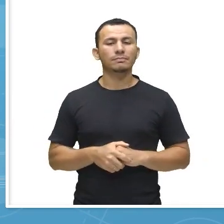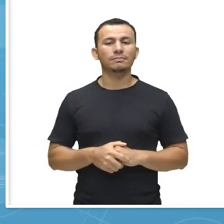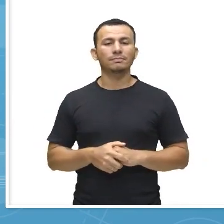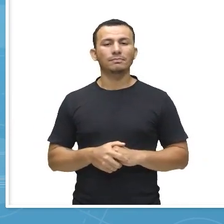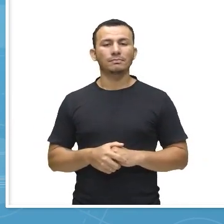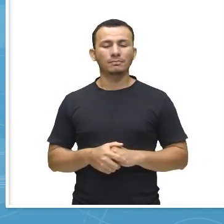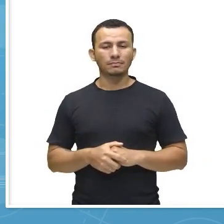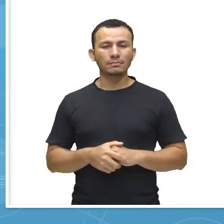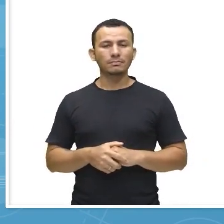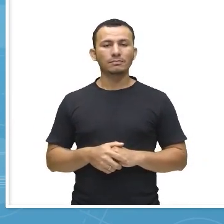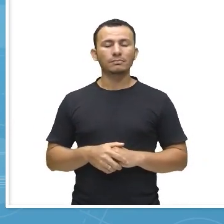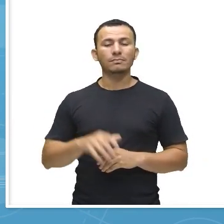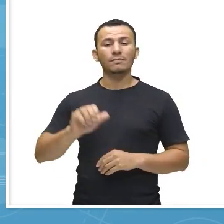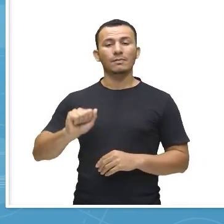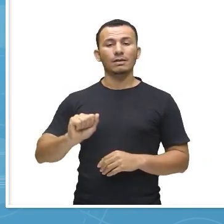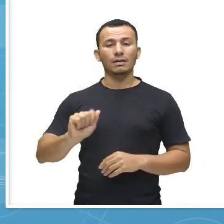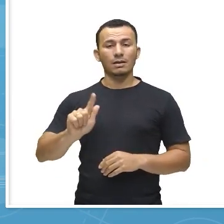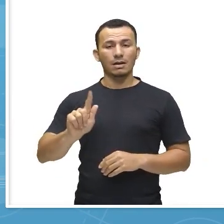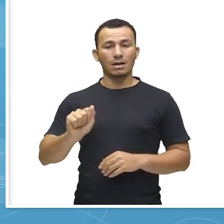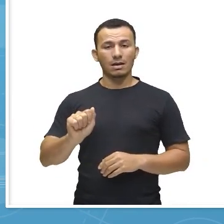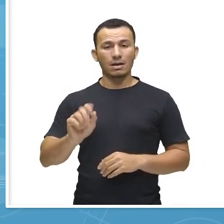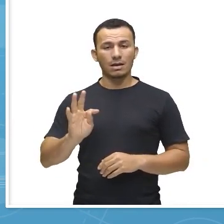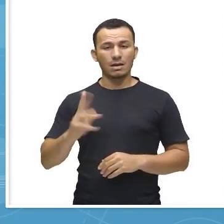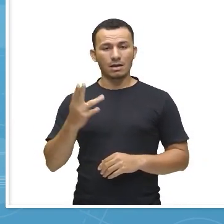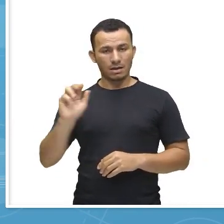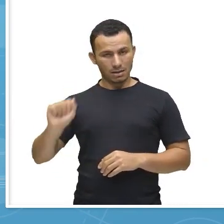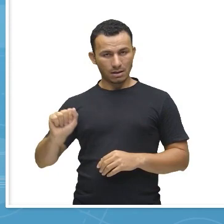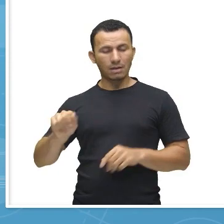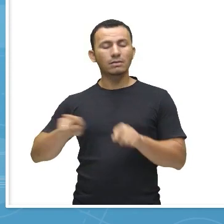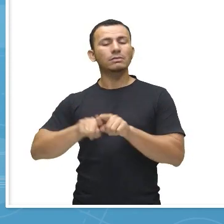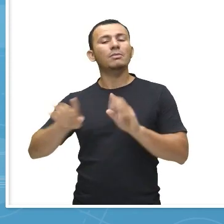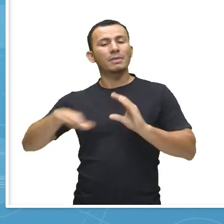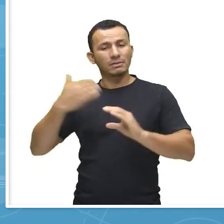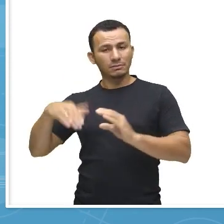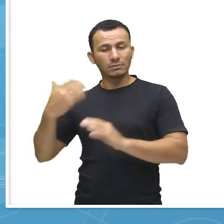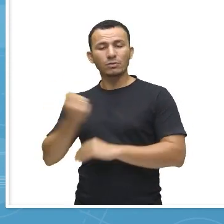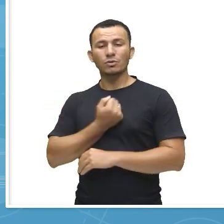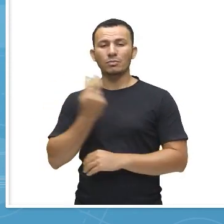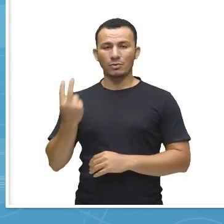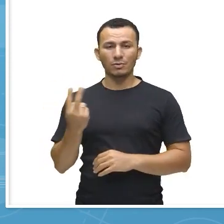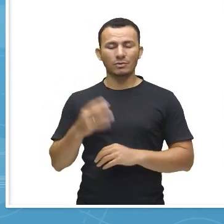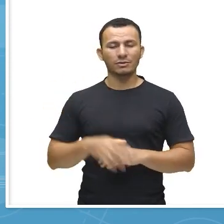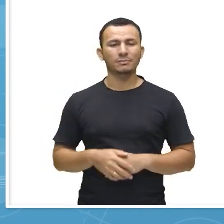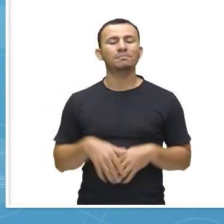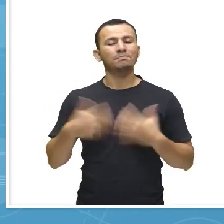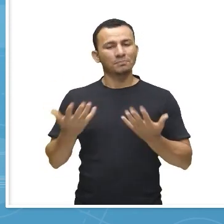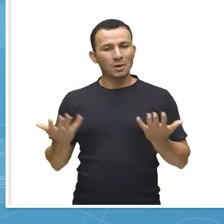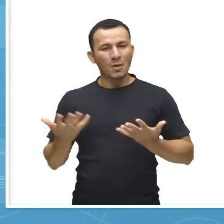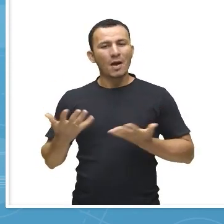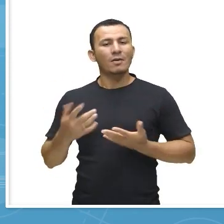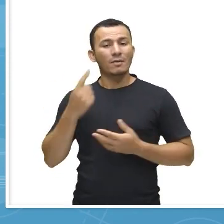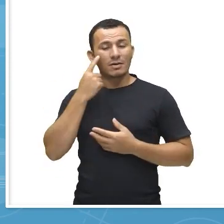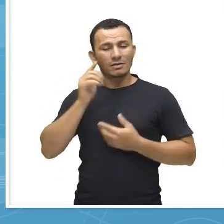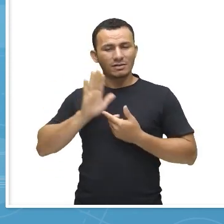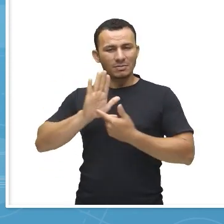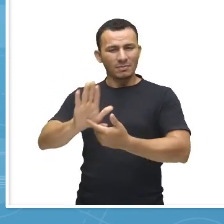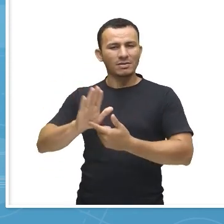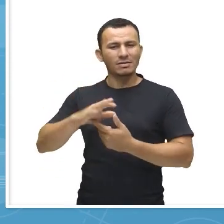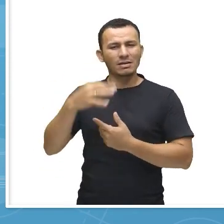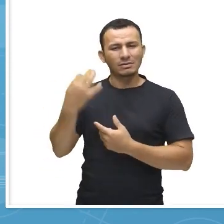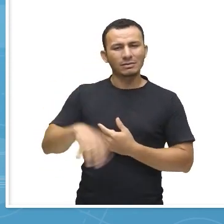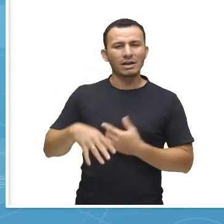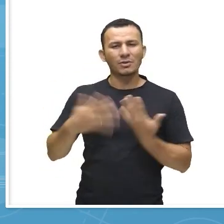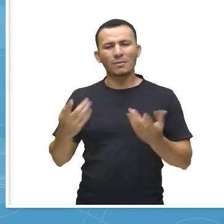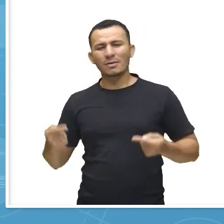ainda. A Ágata também colocou a participação dela na questão 2. Vamos então fazer a correção para verificar quem